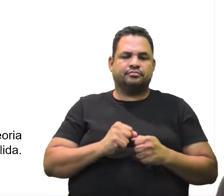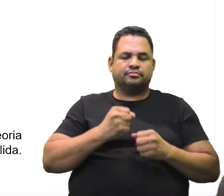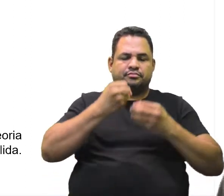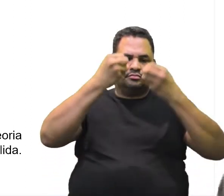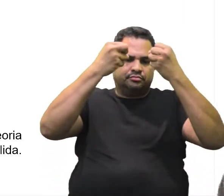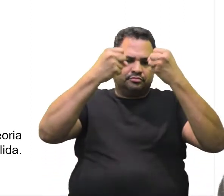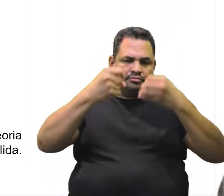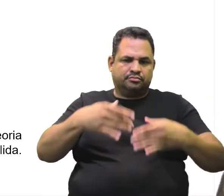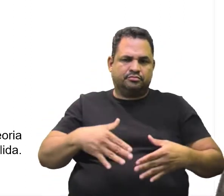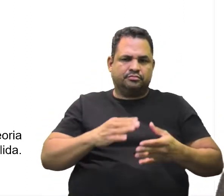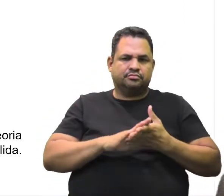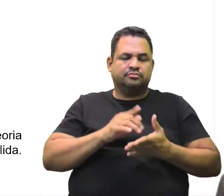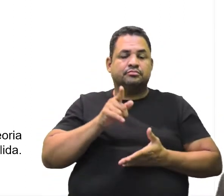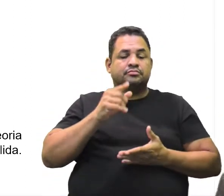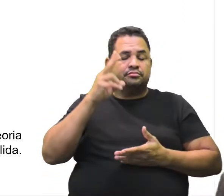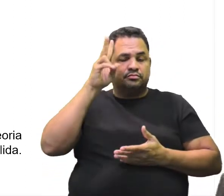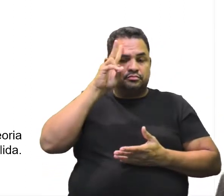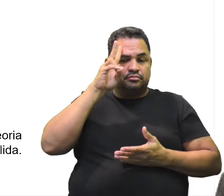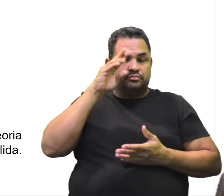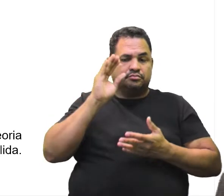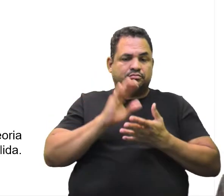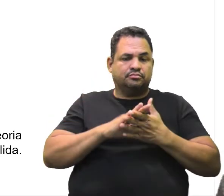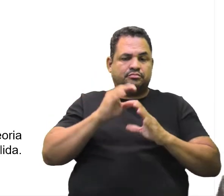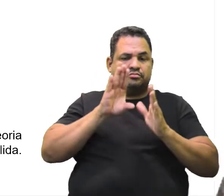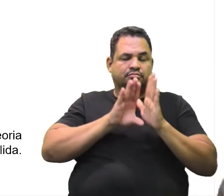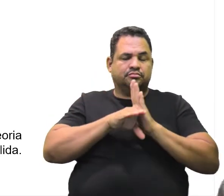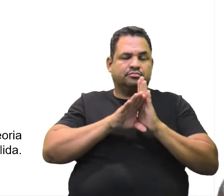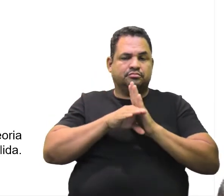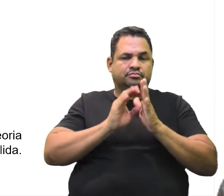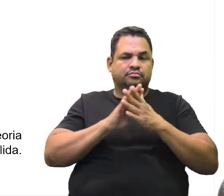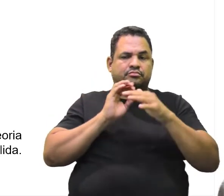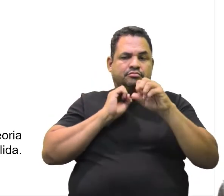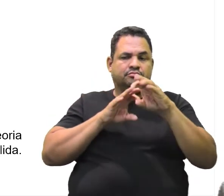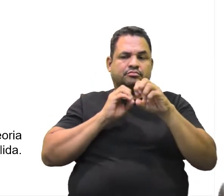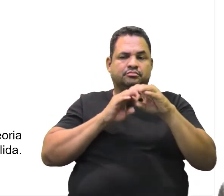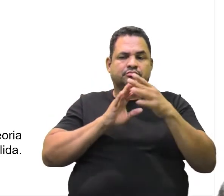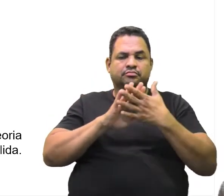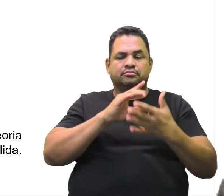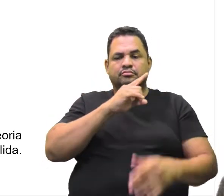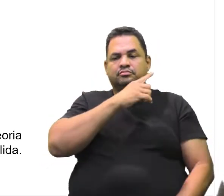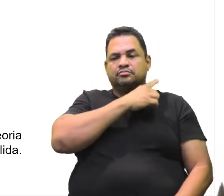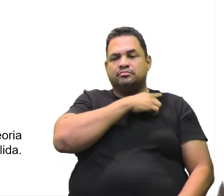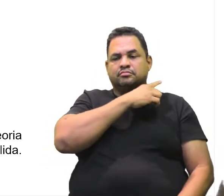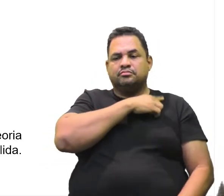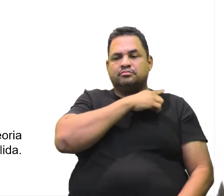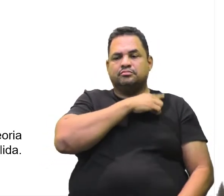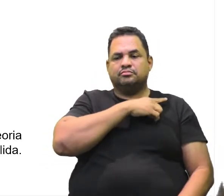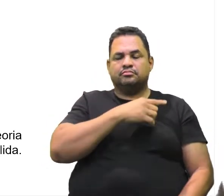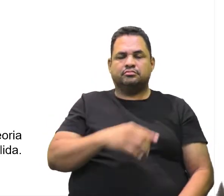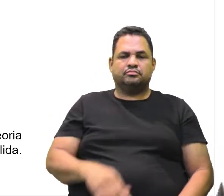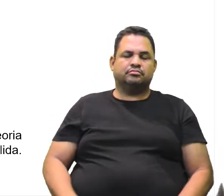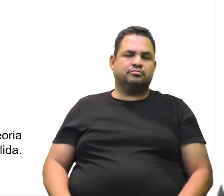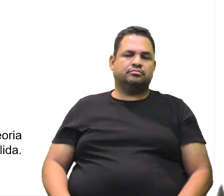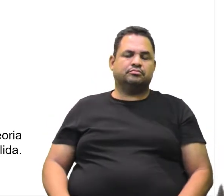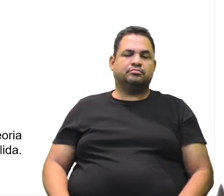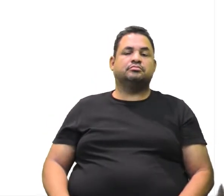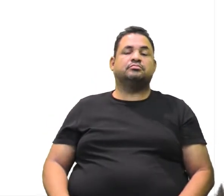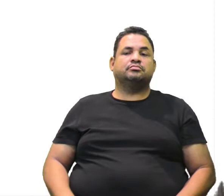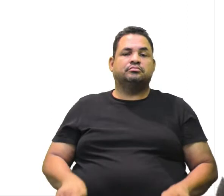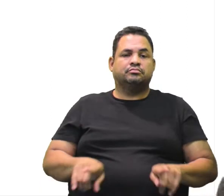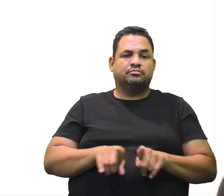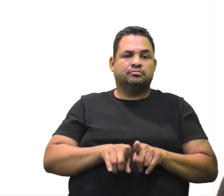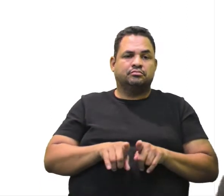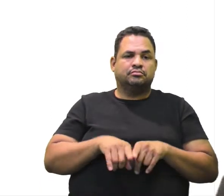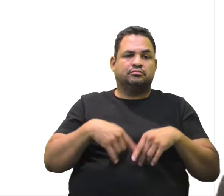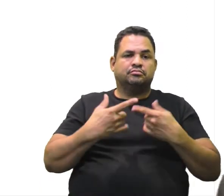explicação para você lembrar os conteúdos que foram abordados lá no primeiro ano e,